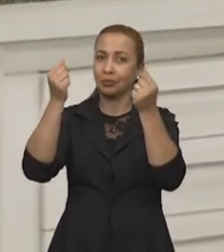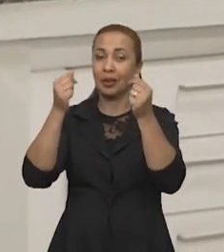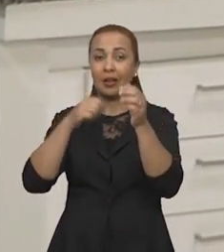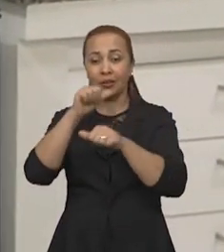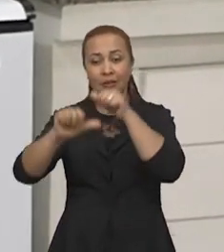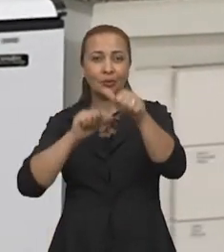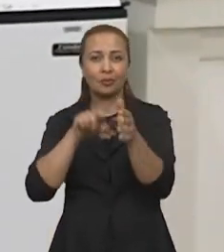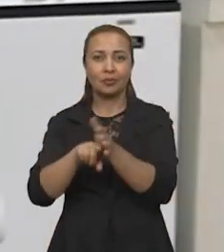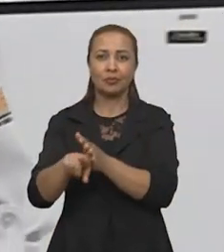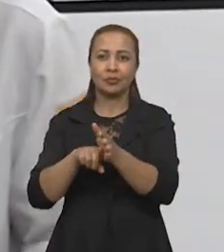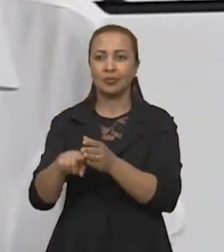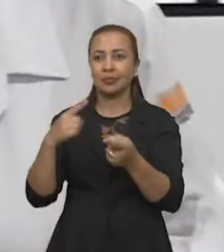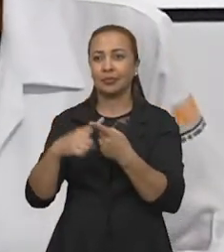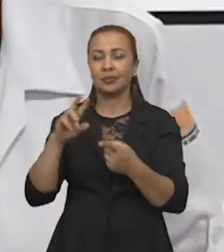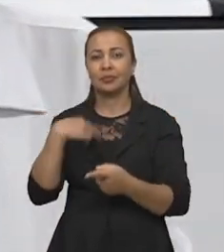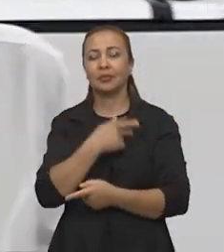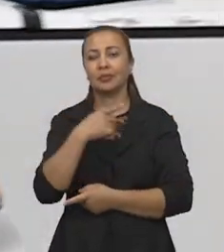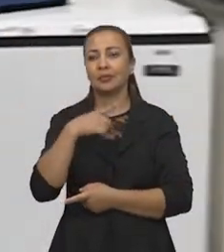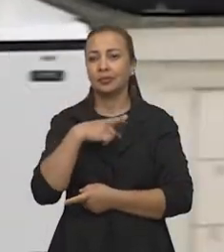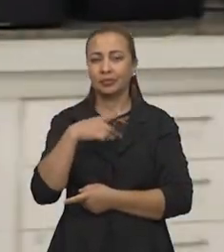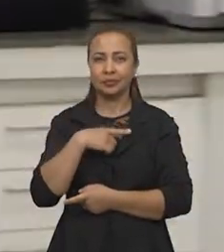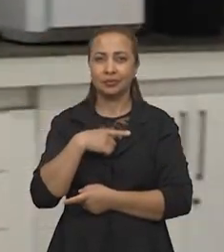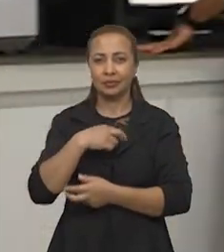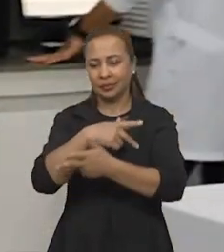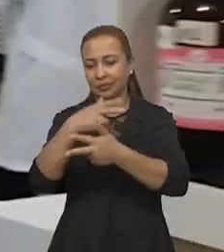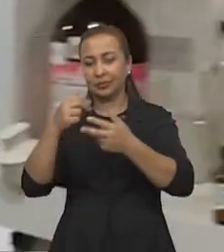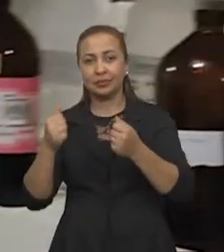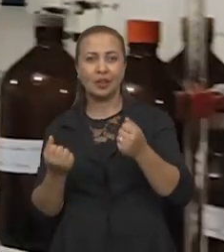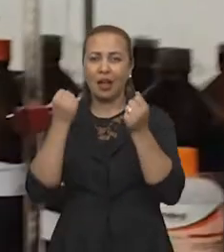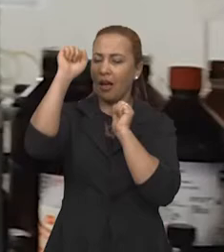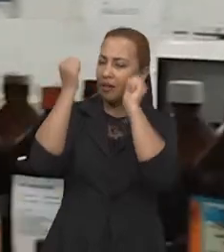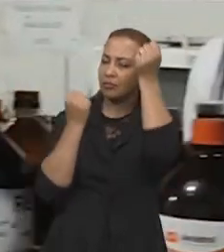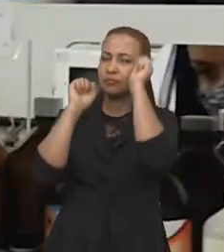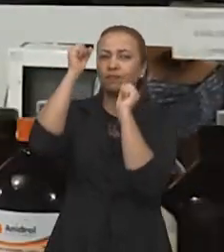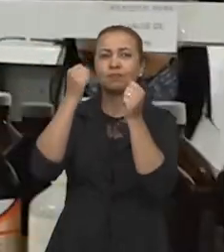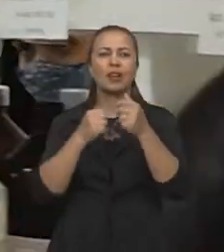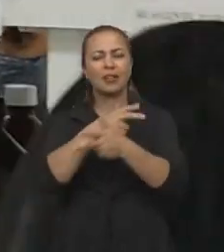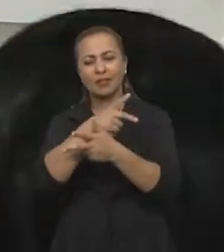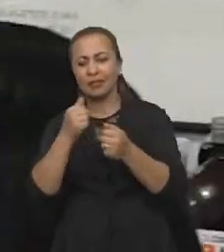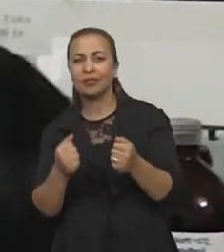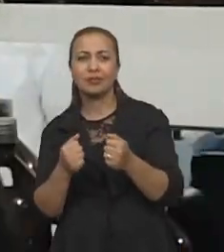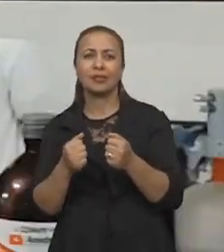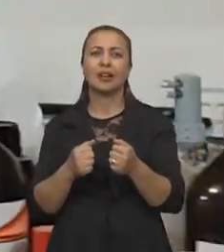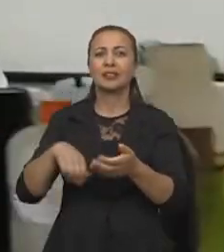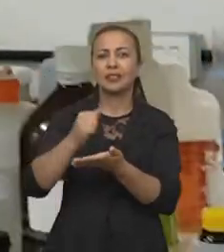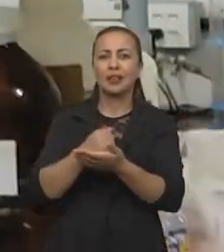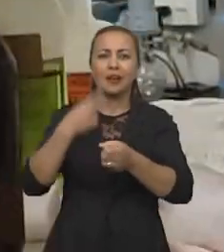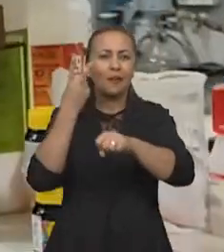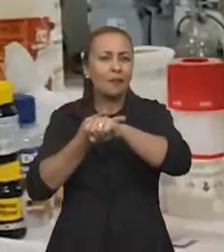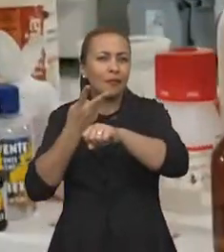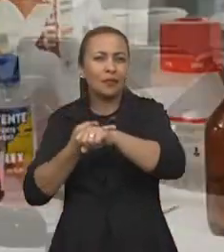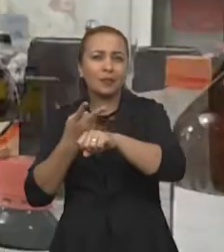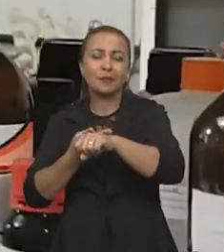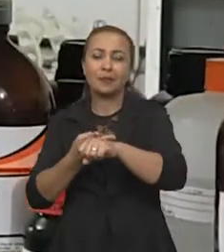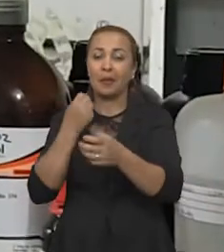pesquisas, porque como vocês veem a gente tem que contar com vários equipamentos, vários reagentes, muitas